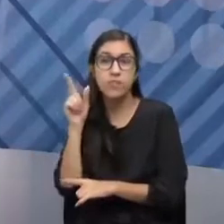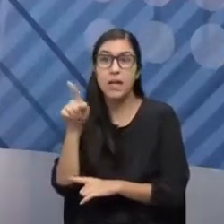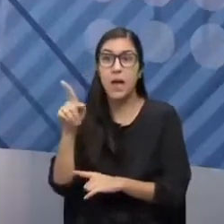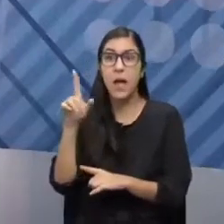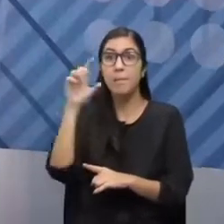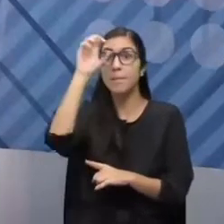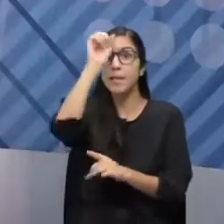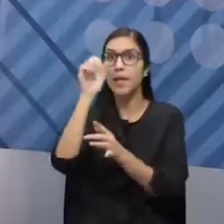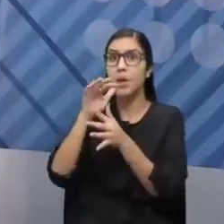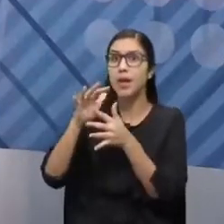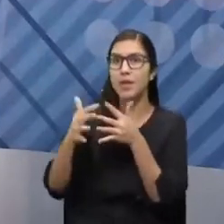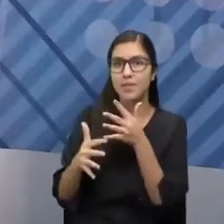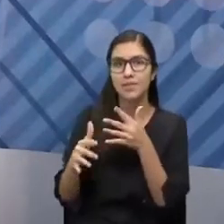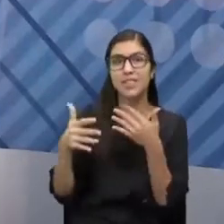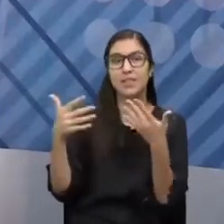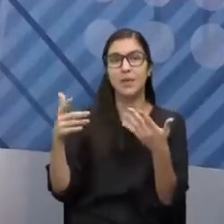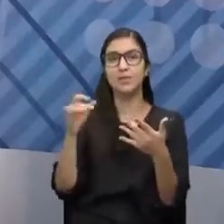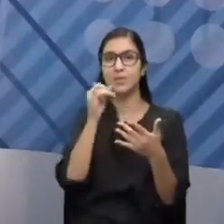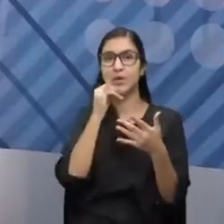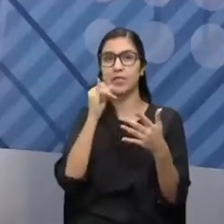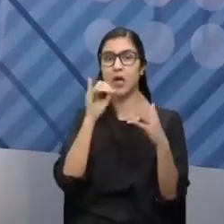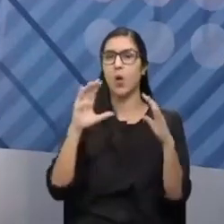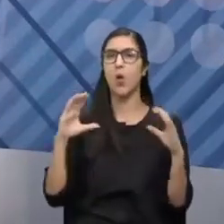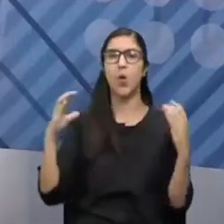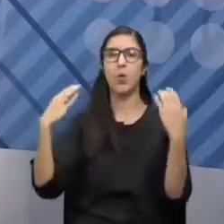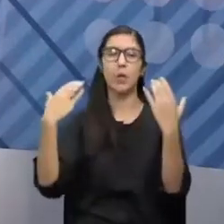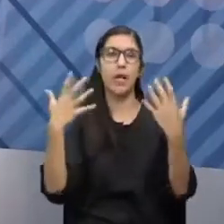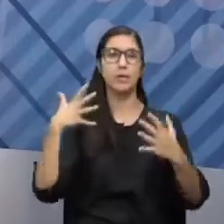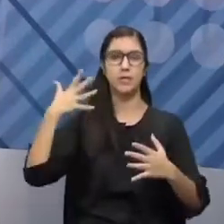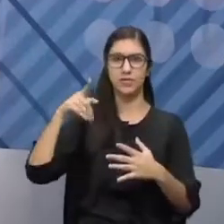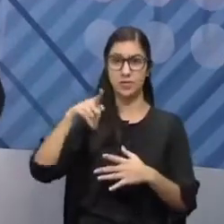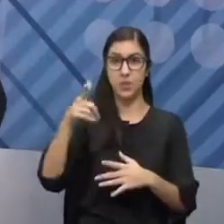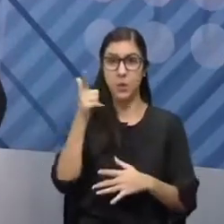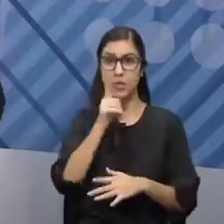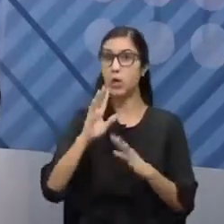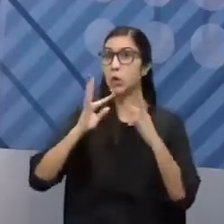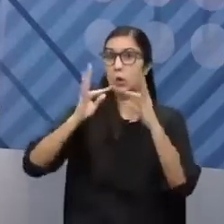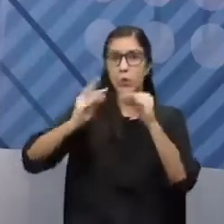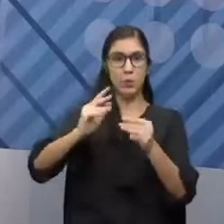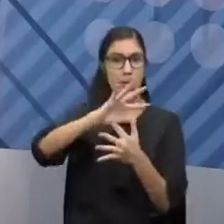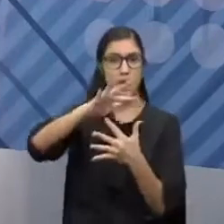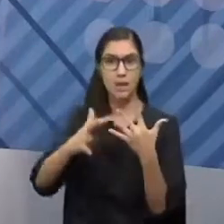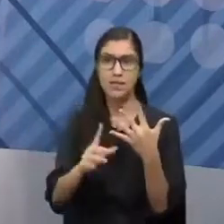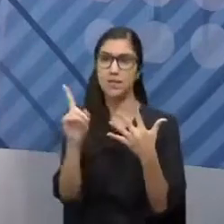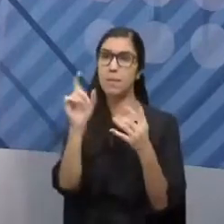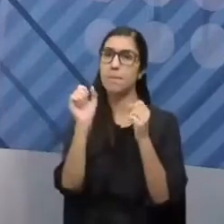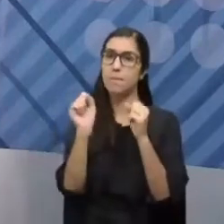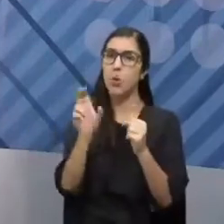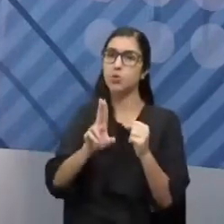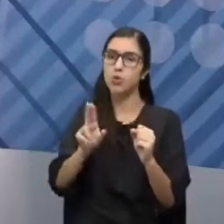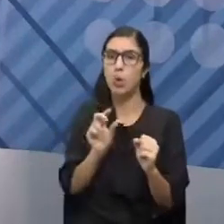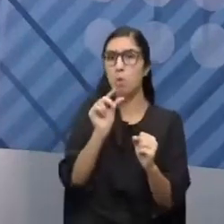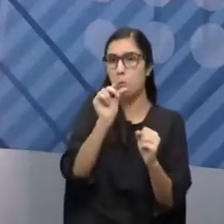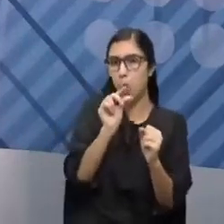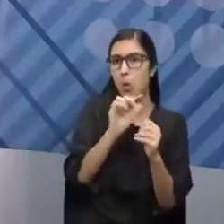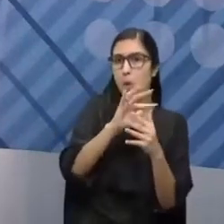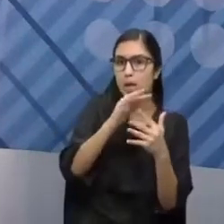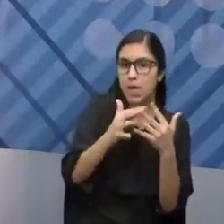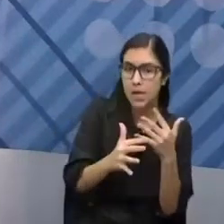aprendendo Libras. Então, numa conferência, ele não vai conseguir você utilizar tudo com Libras para ele. Pode utilizar um pouquinho de Libras